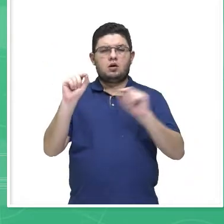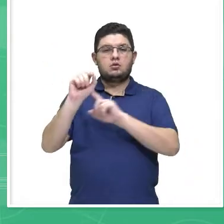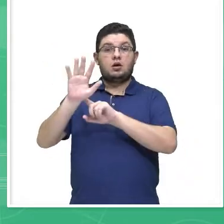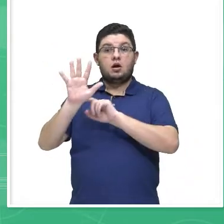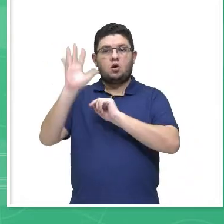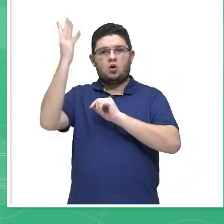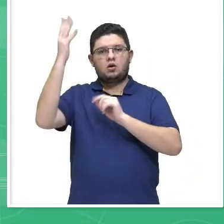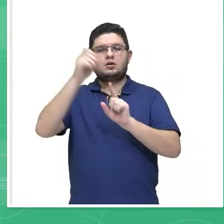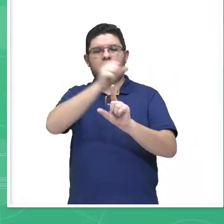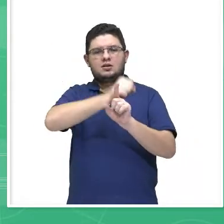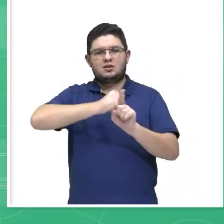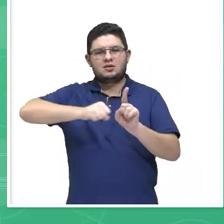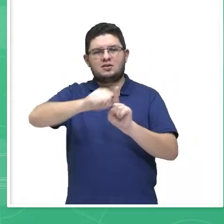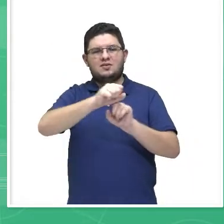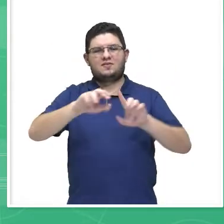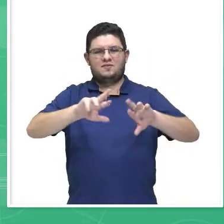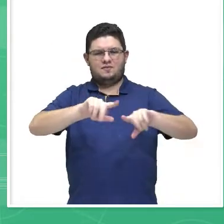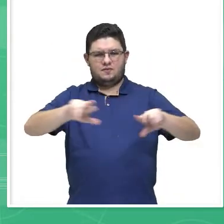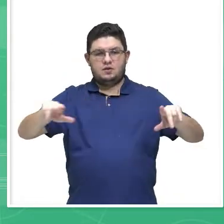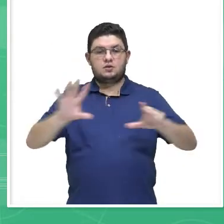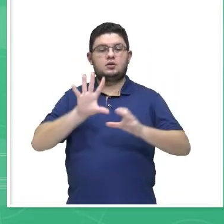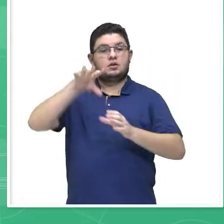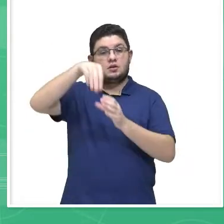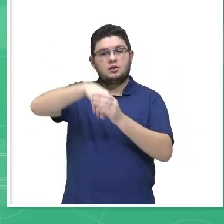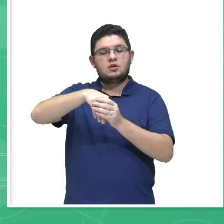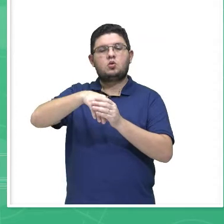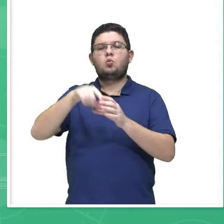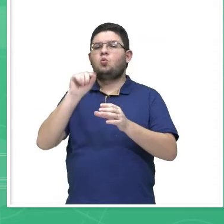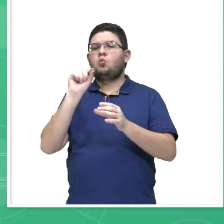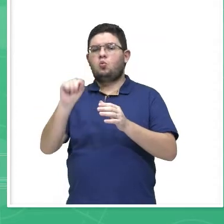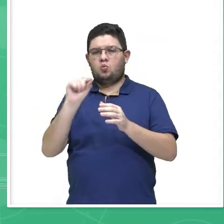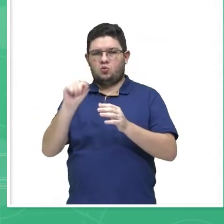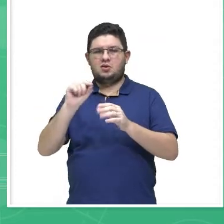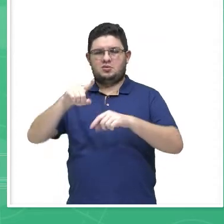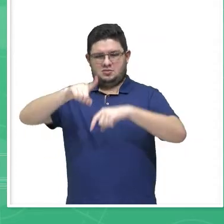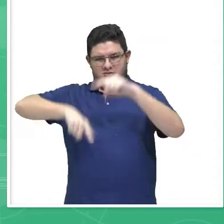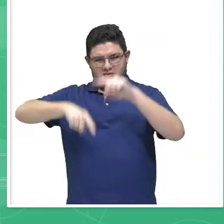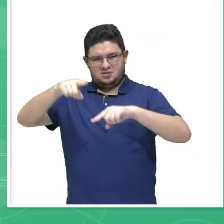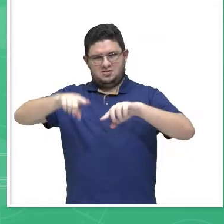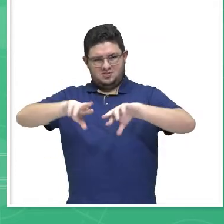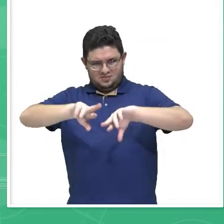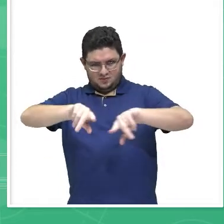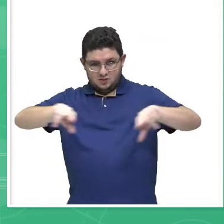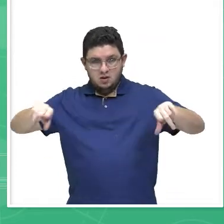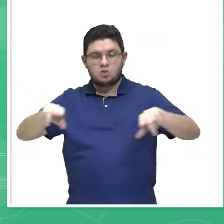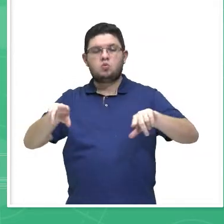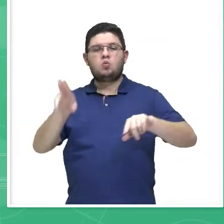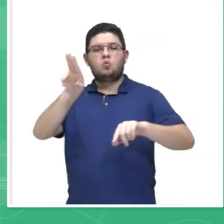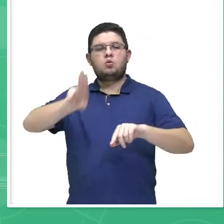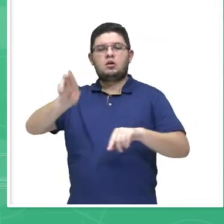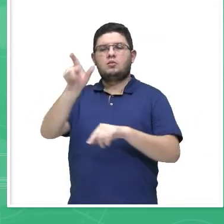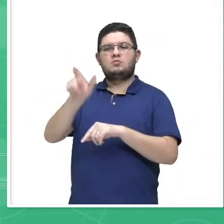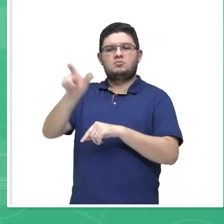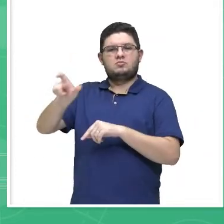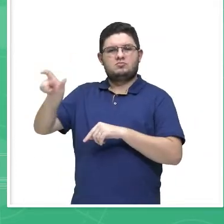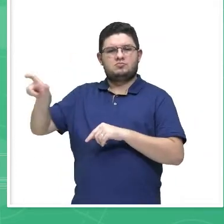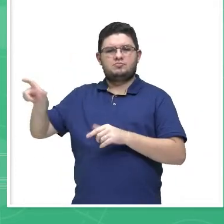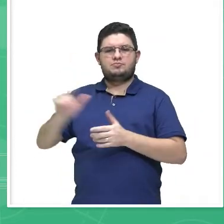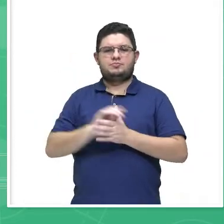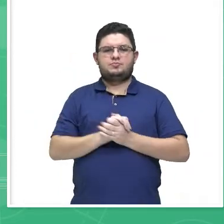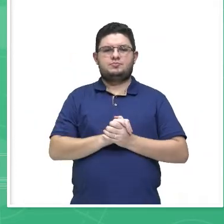sociais estão inseridos nos meios materiais dos sujeitos. Vejam bem a palavra